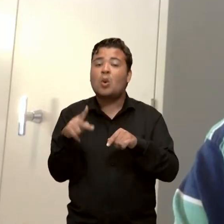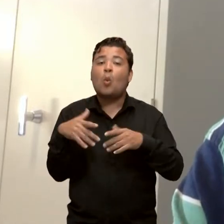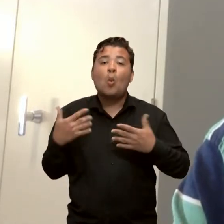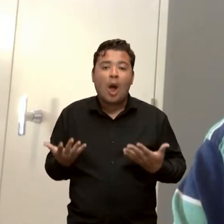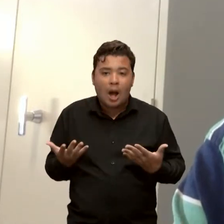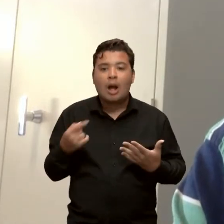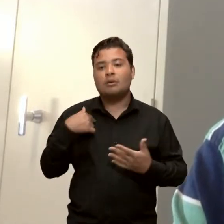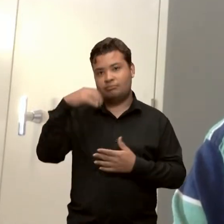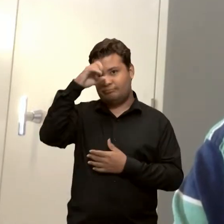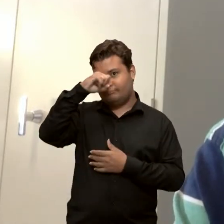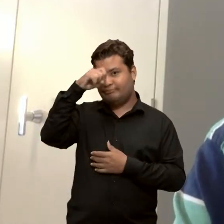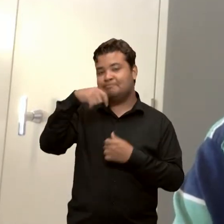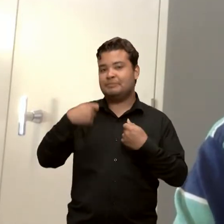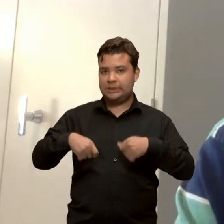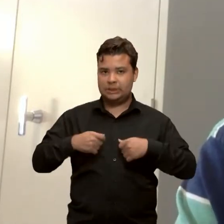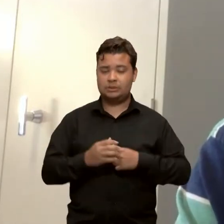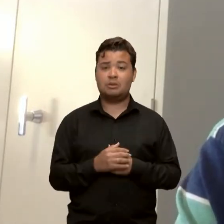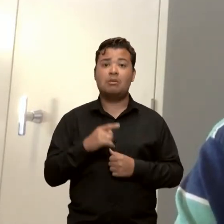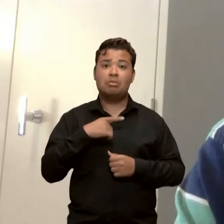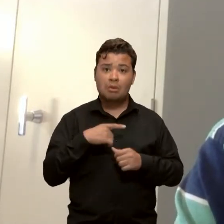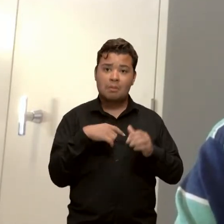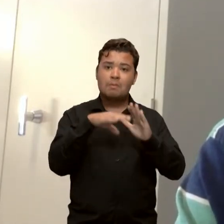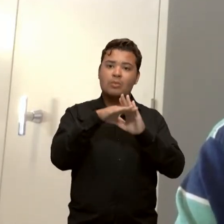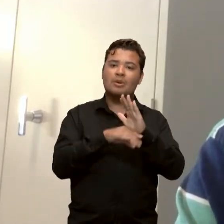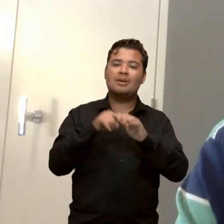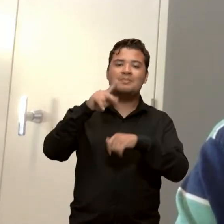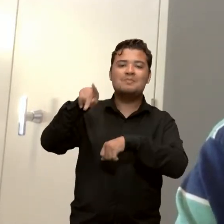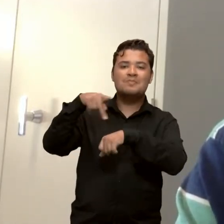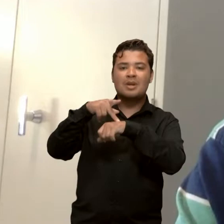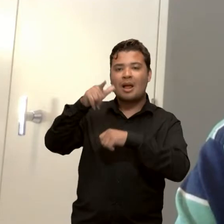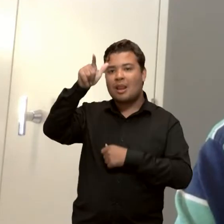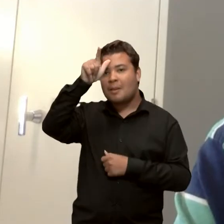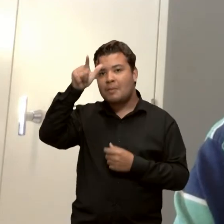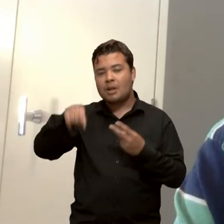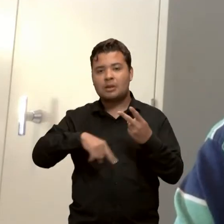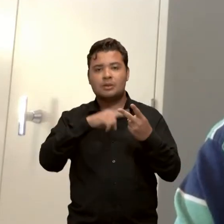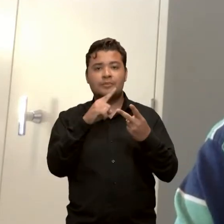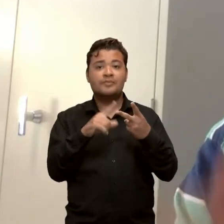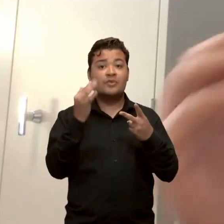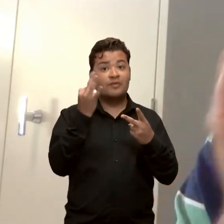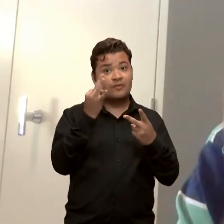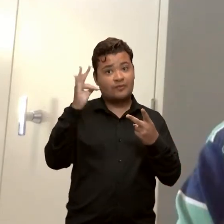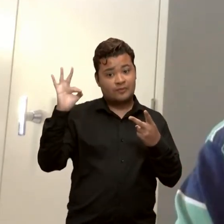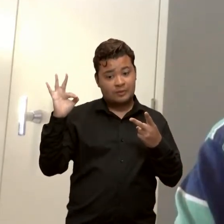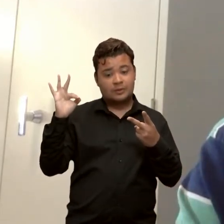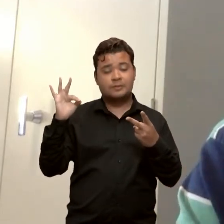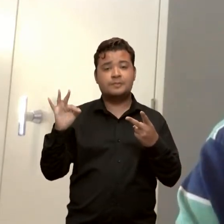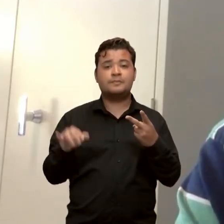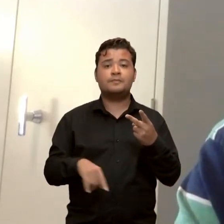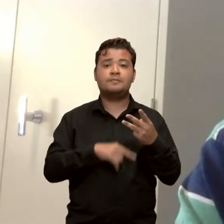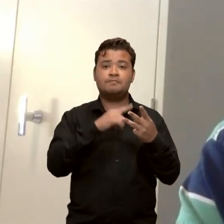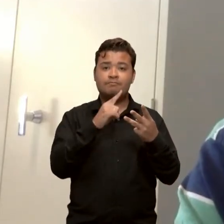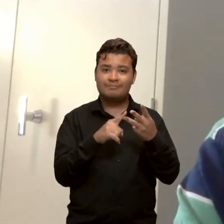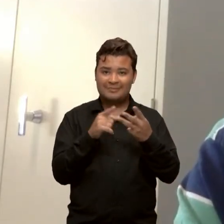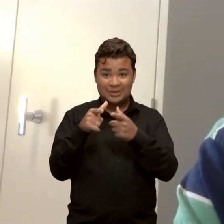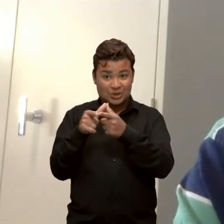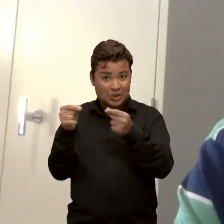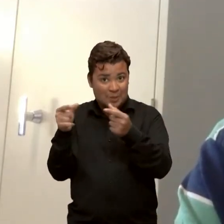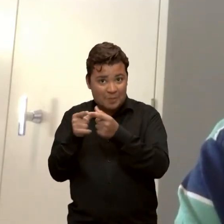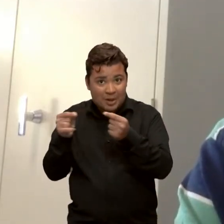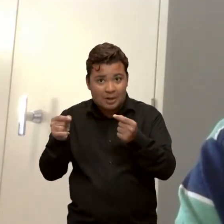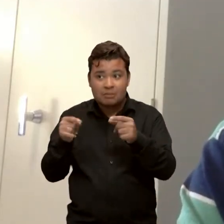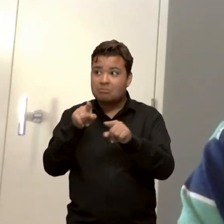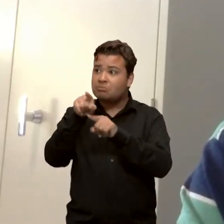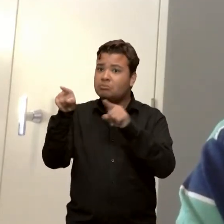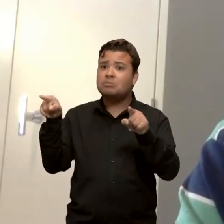Existem programas na Alemanha, existem programas na França, existem programas no Japão que são